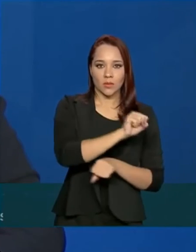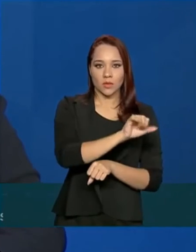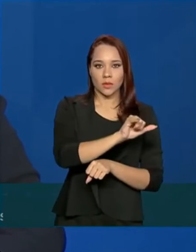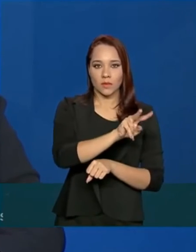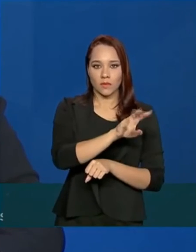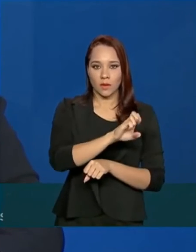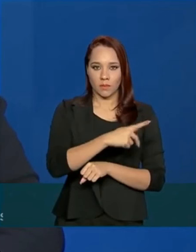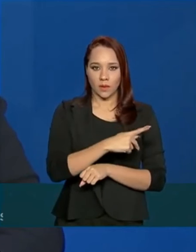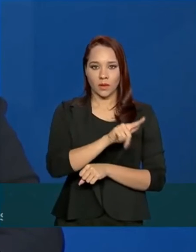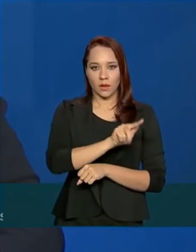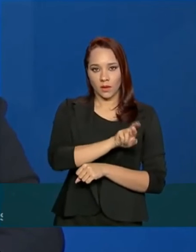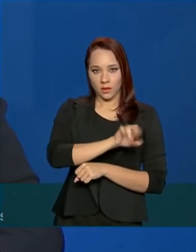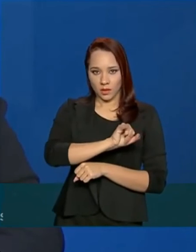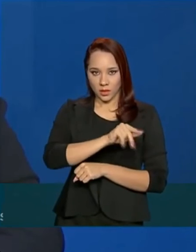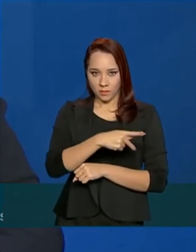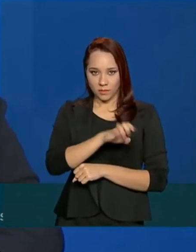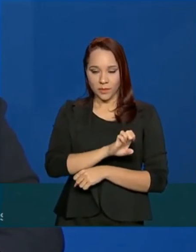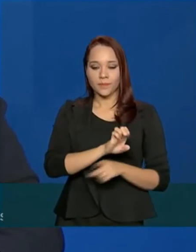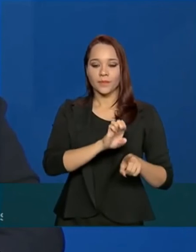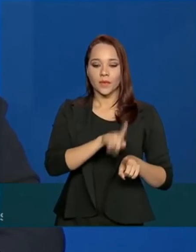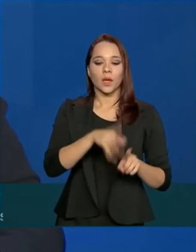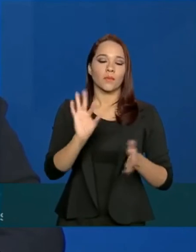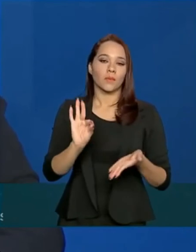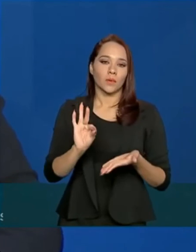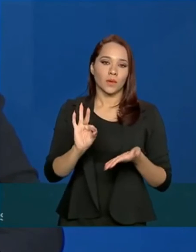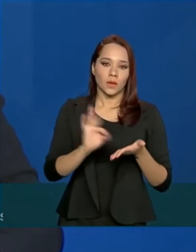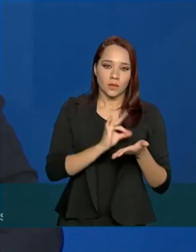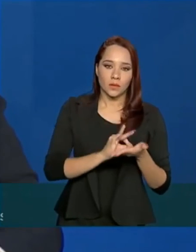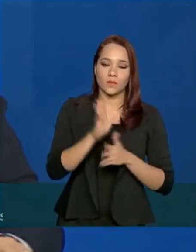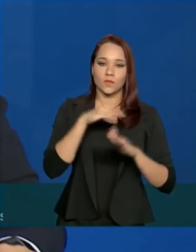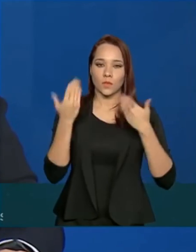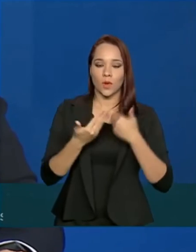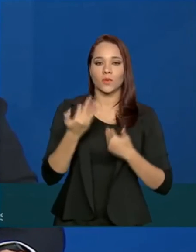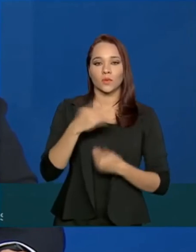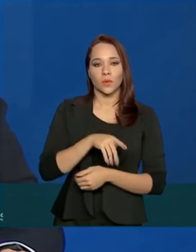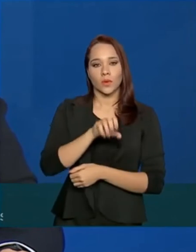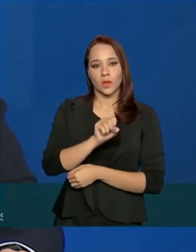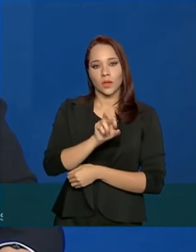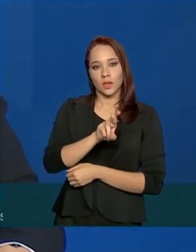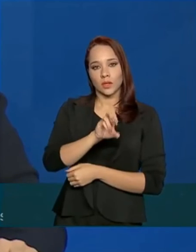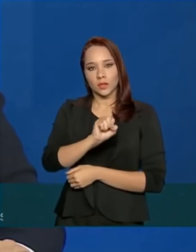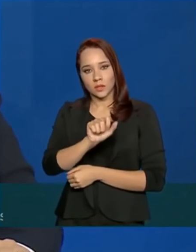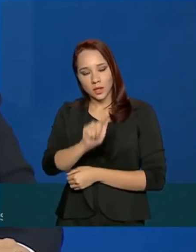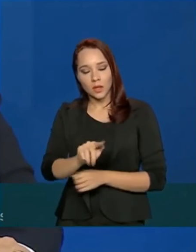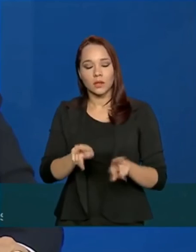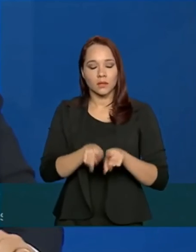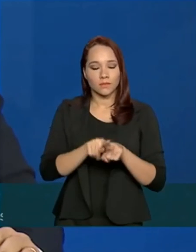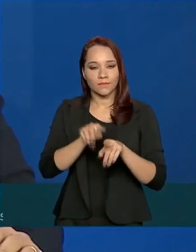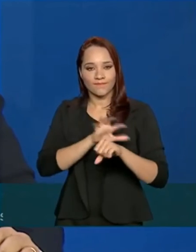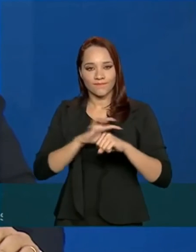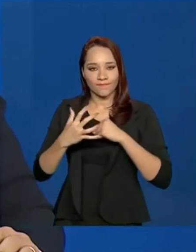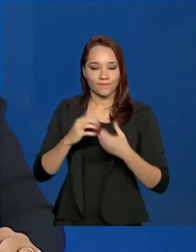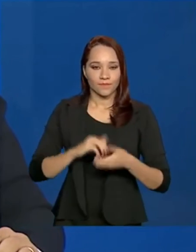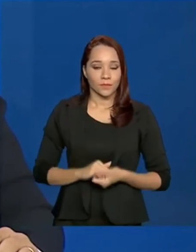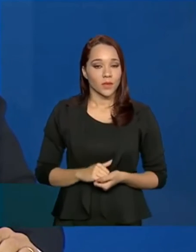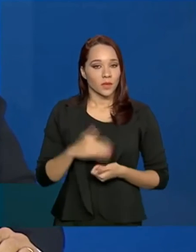CIVEP-GRIP, que é o sistema oficial para registro de óbitos por ISRAG e por Covid, e mostra que a